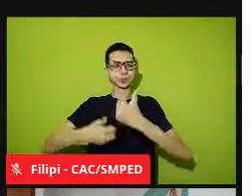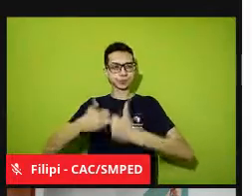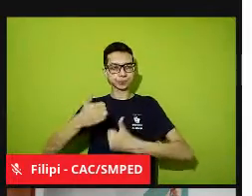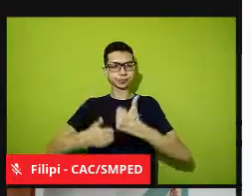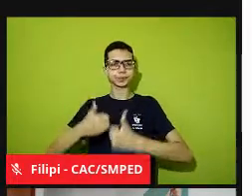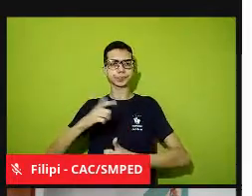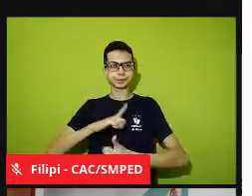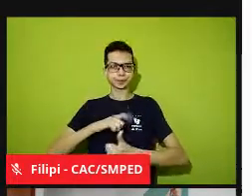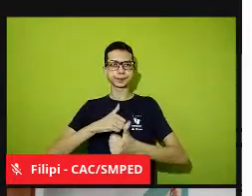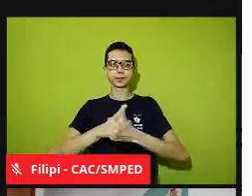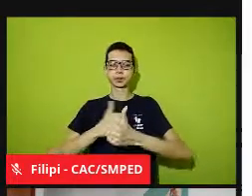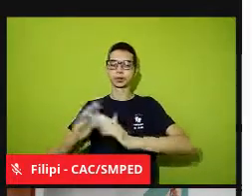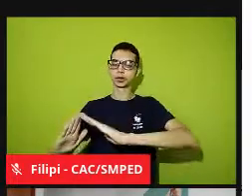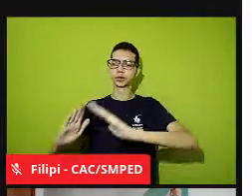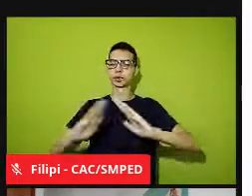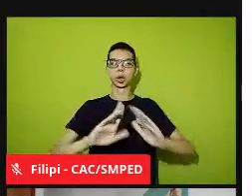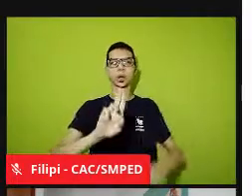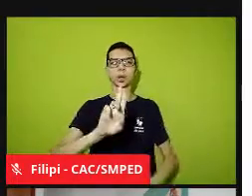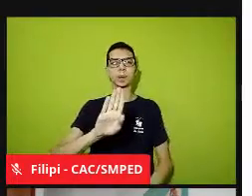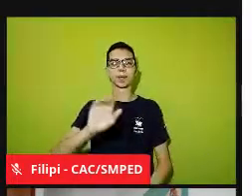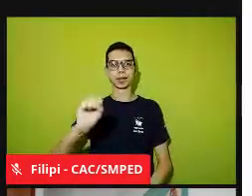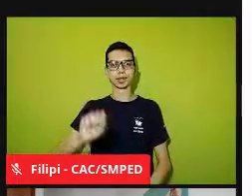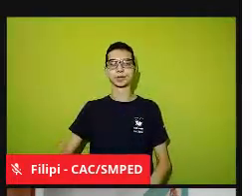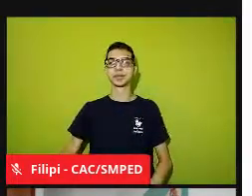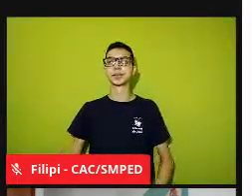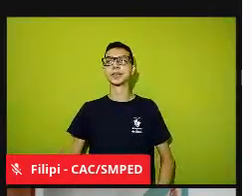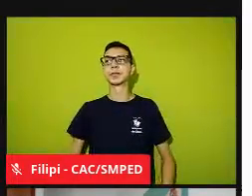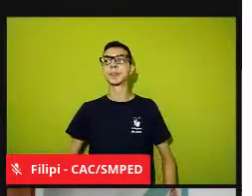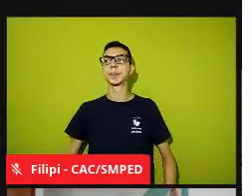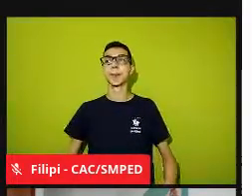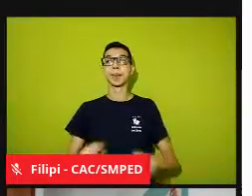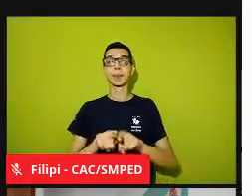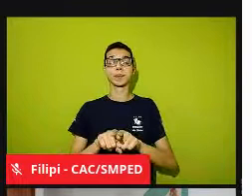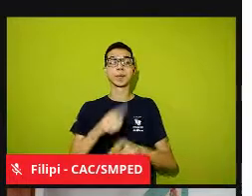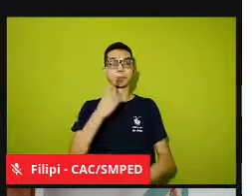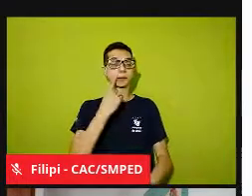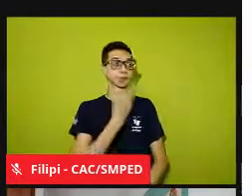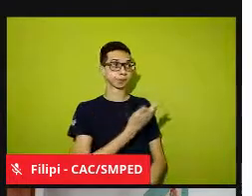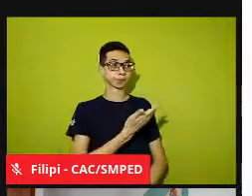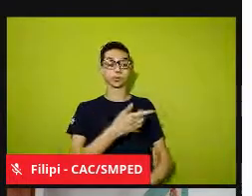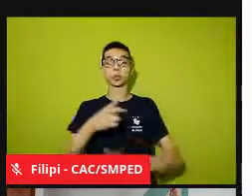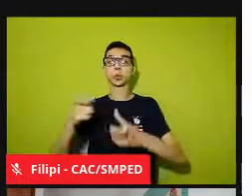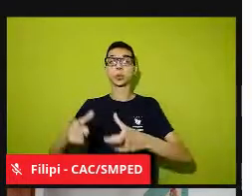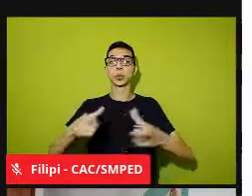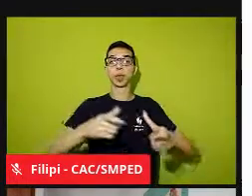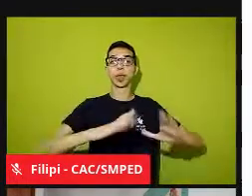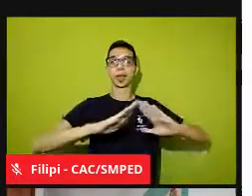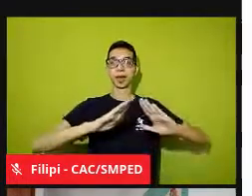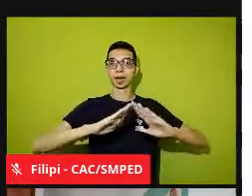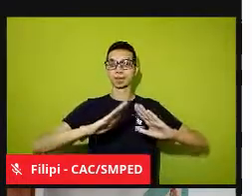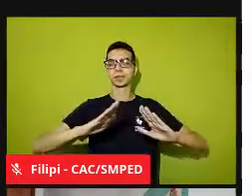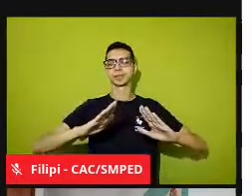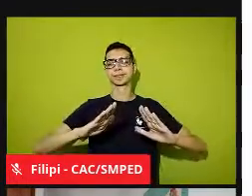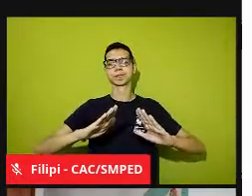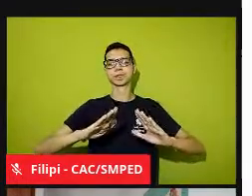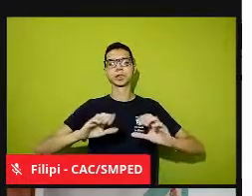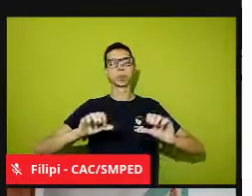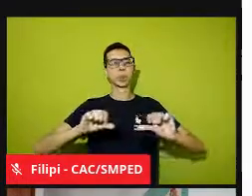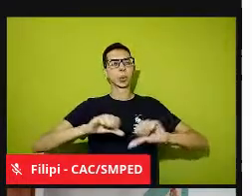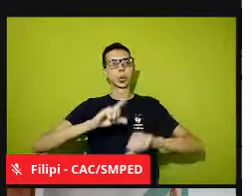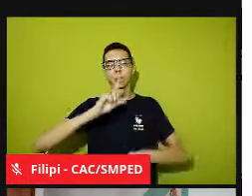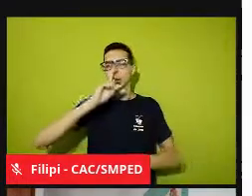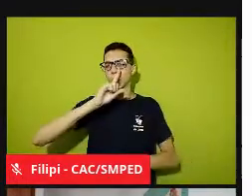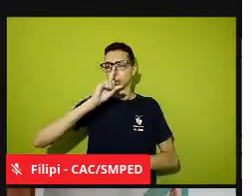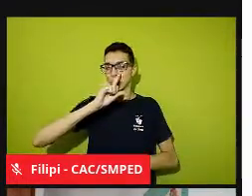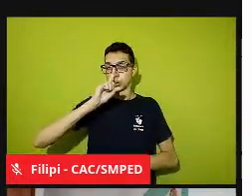assentamento. Isso daqui é a representação das casas dos assentamentos precários, né? Aqui já é um lote mais regular. Mas,